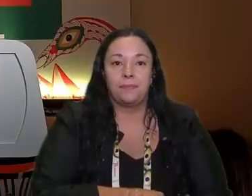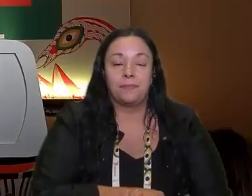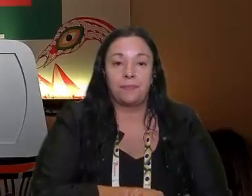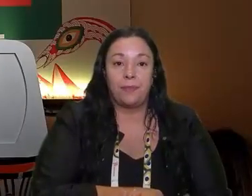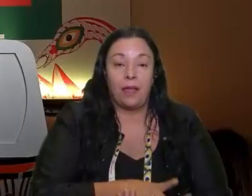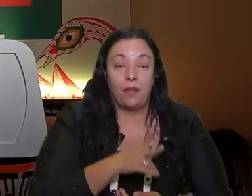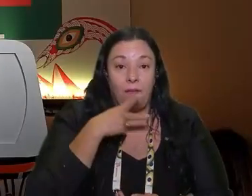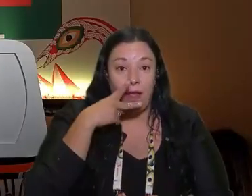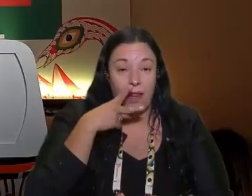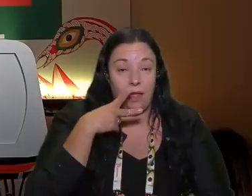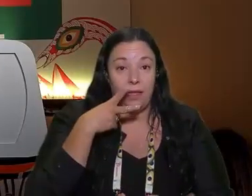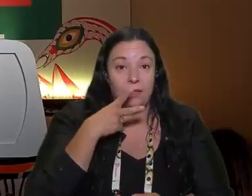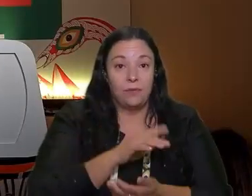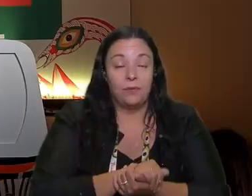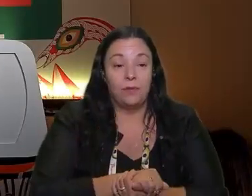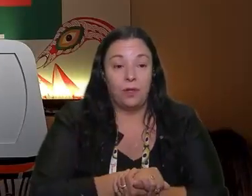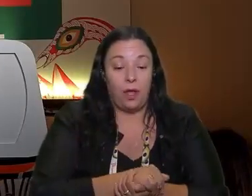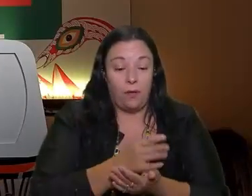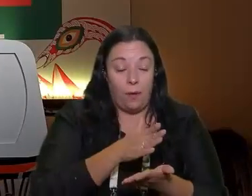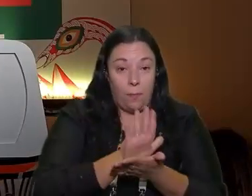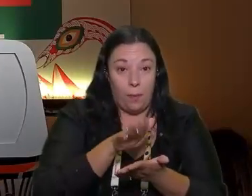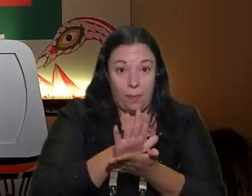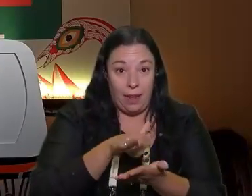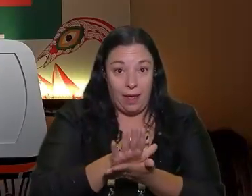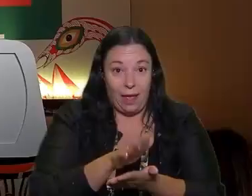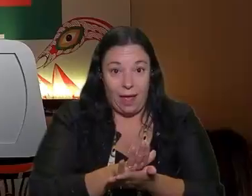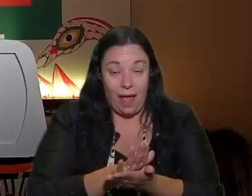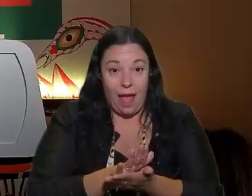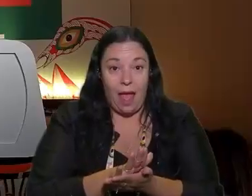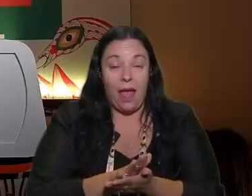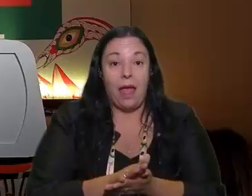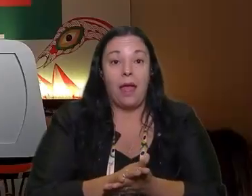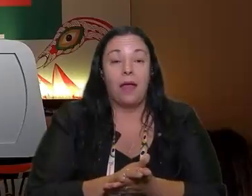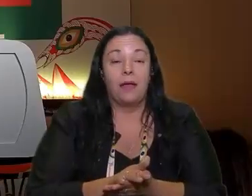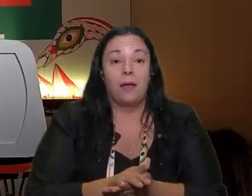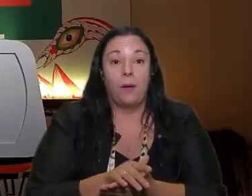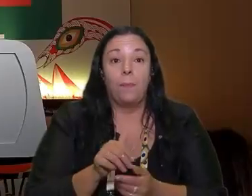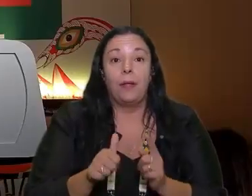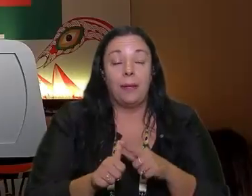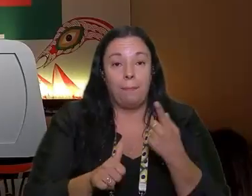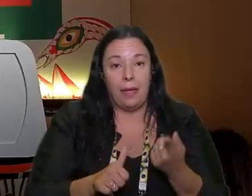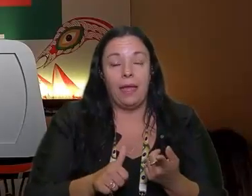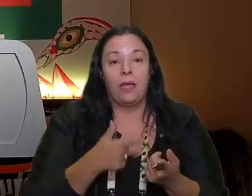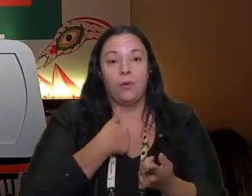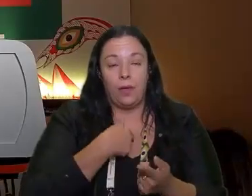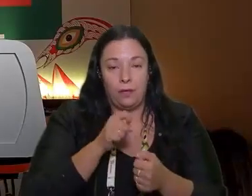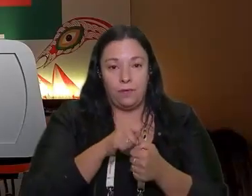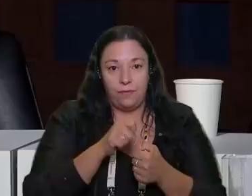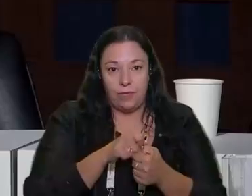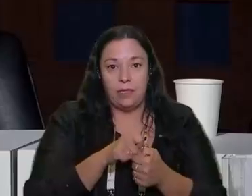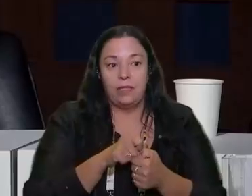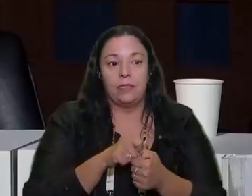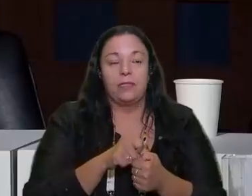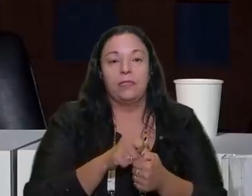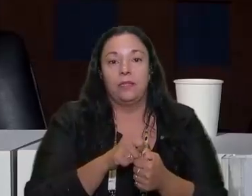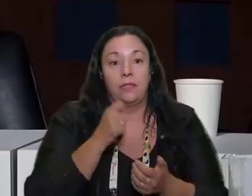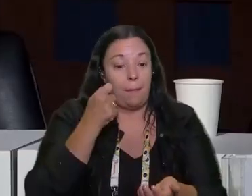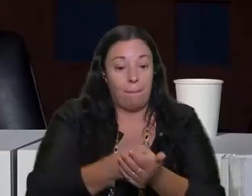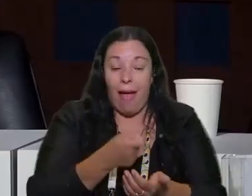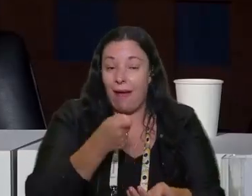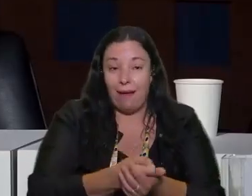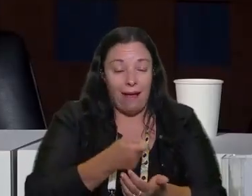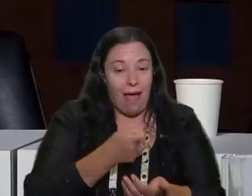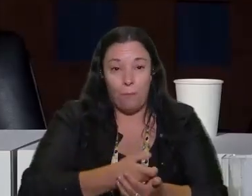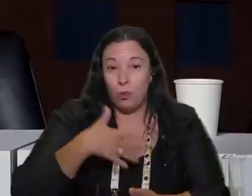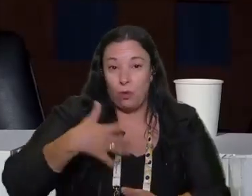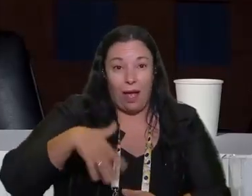E eu falando, olha, mas eu fui tentar publicar esse livro, meu primeiro foi em forma independente. E já não tinha mais como pagar, é muito caro